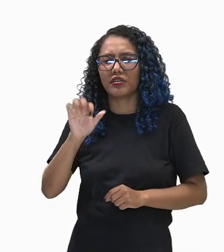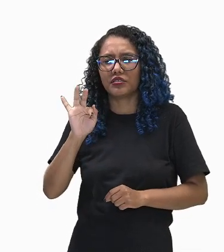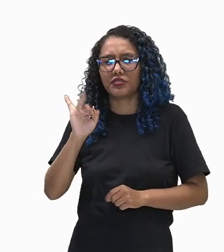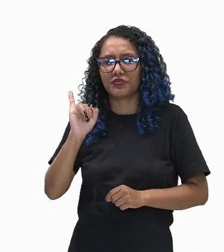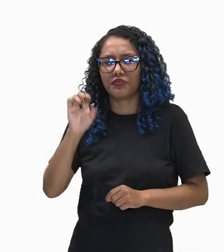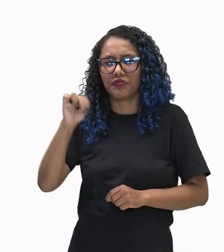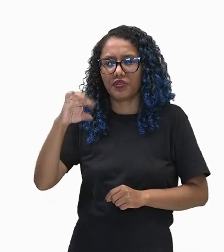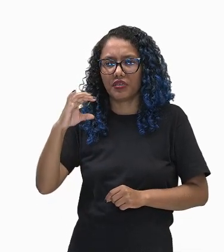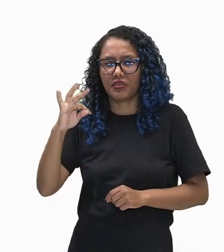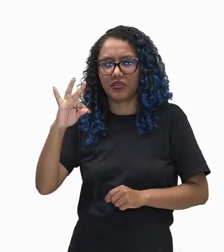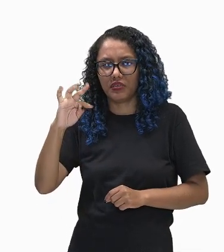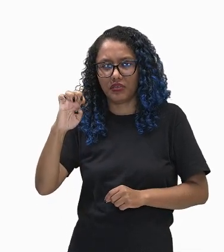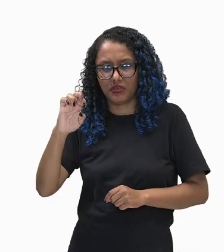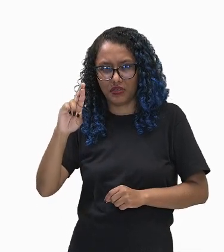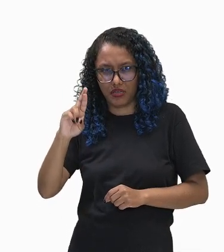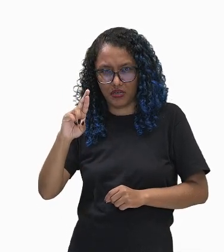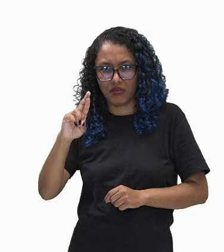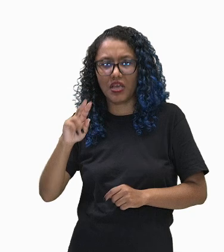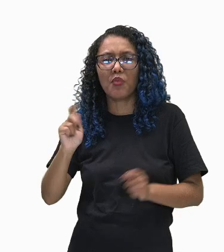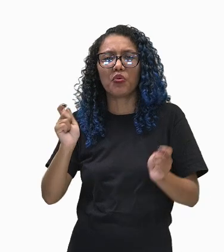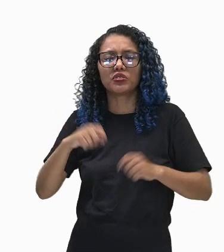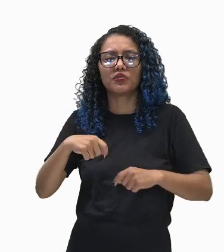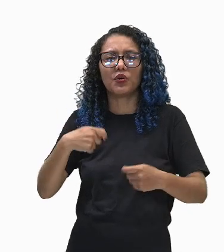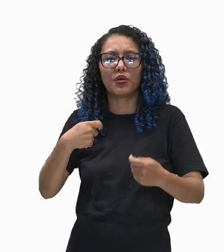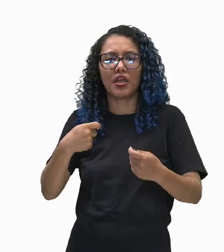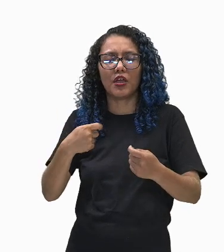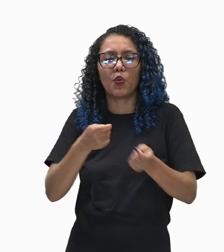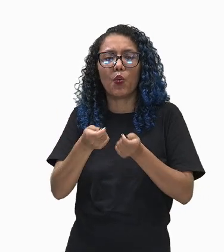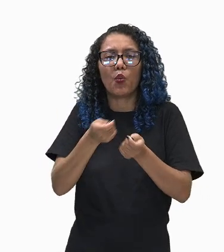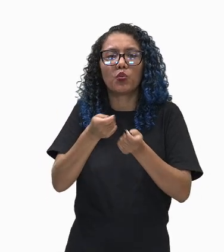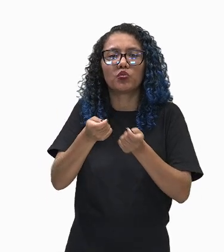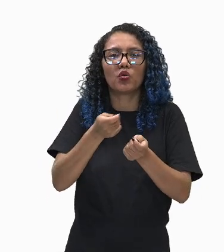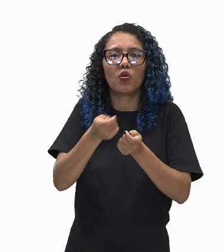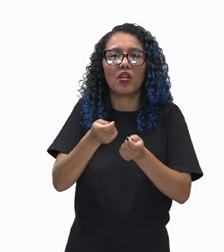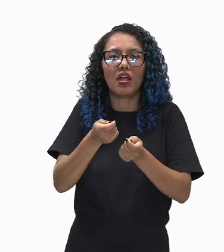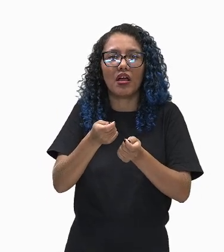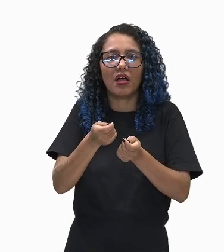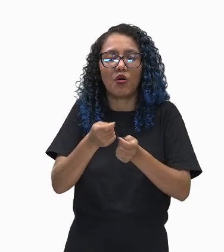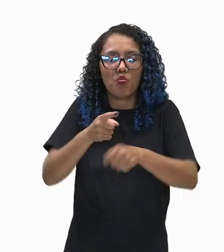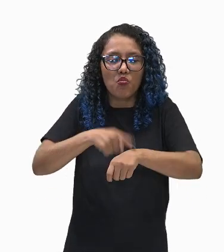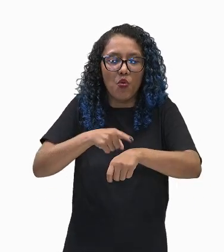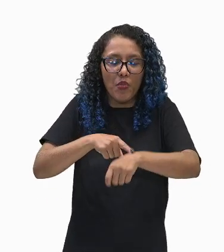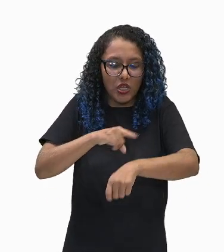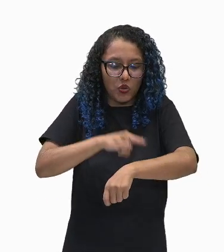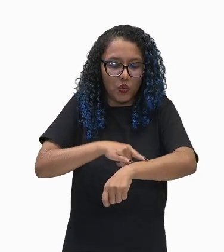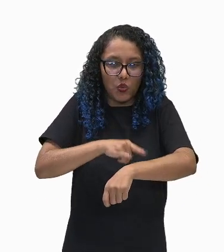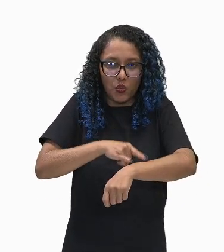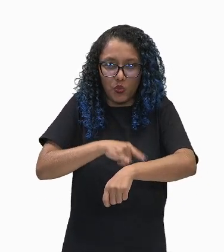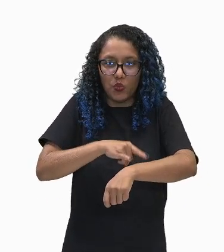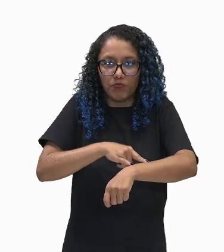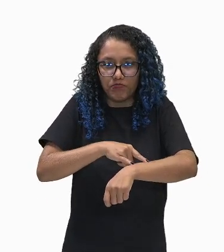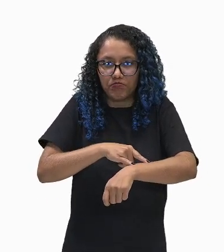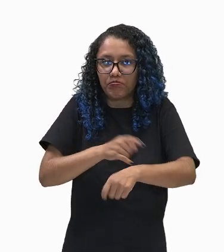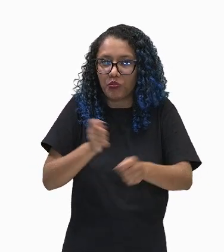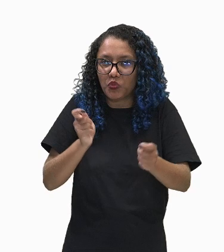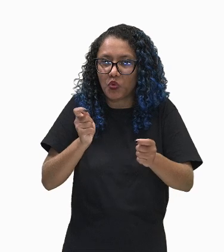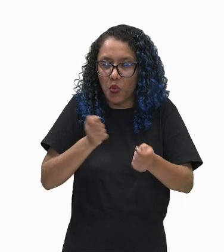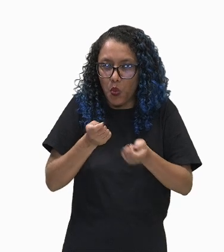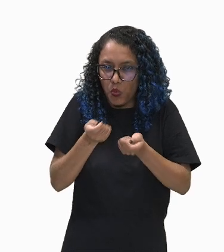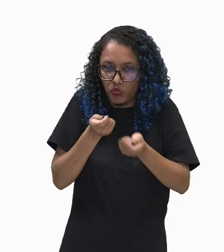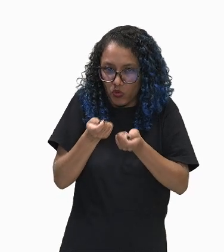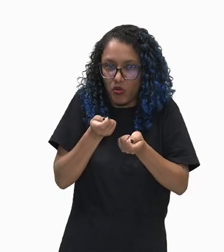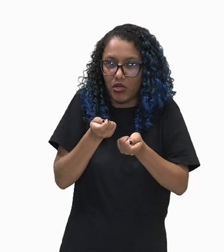que controla a micção. No ato de urinar, a gente consegue, é um ato voluntário, você consegue